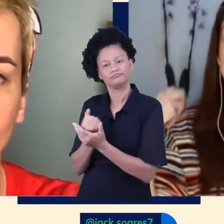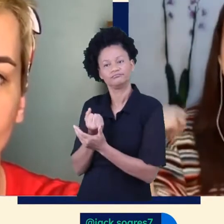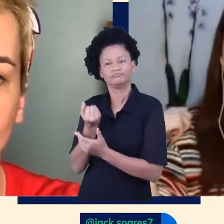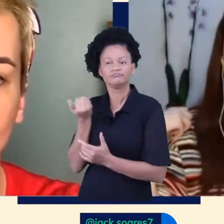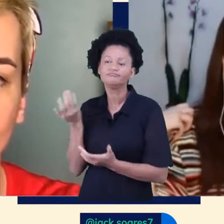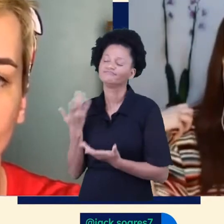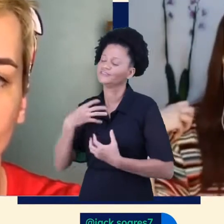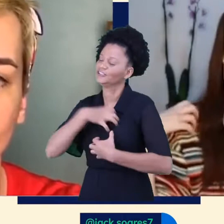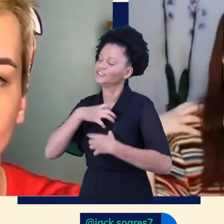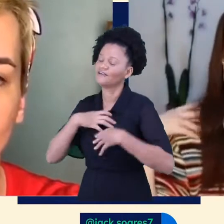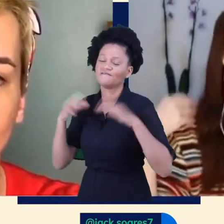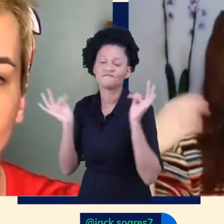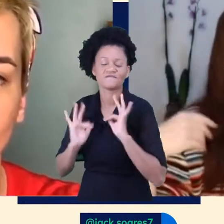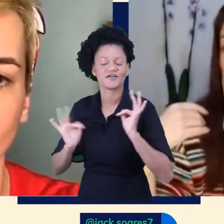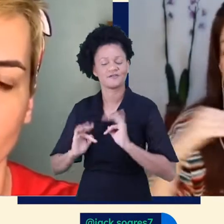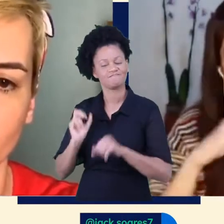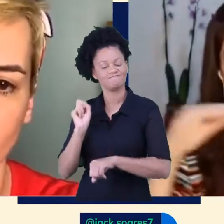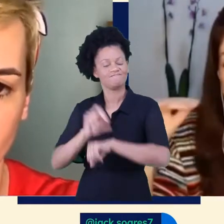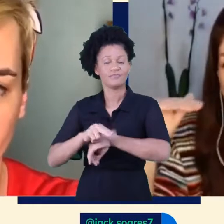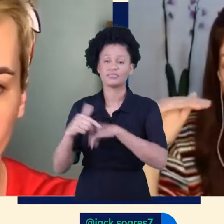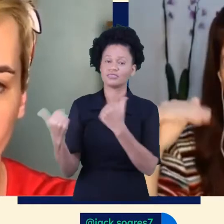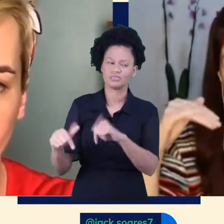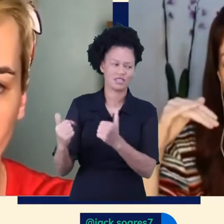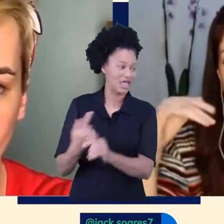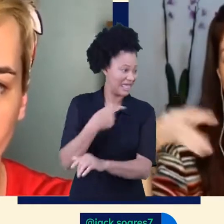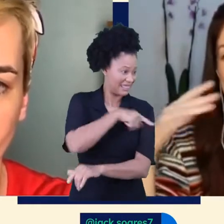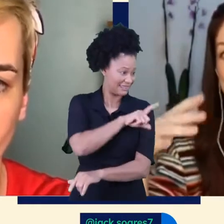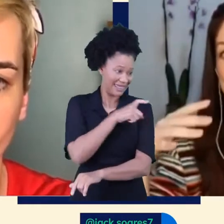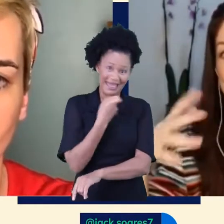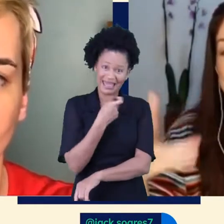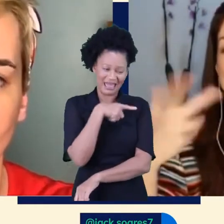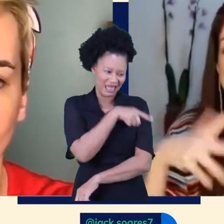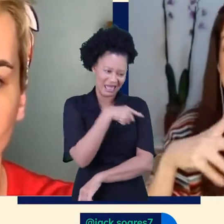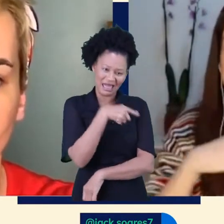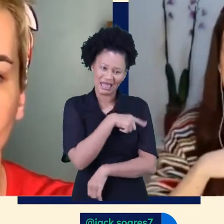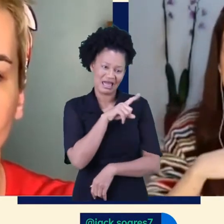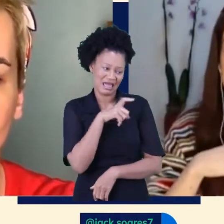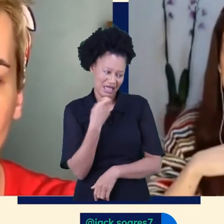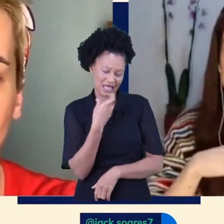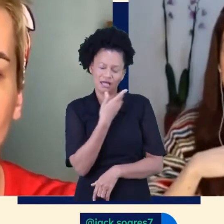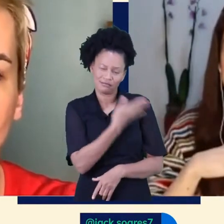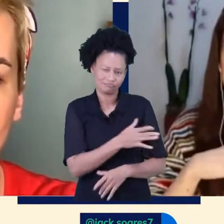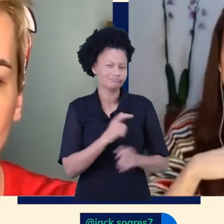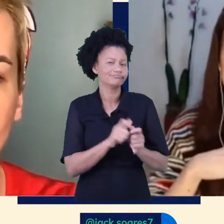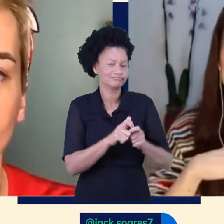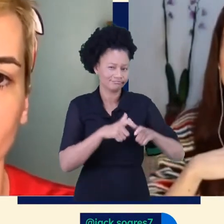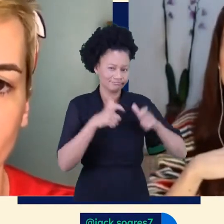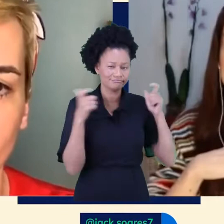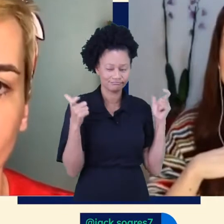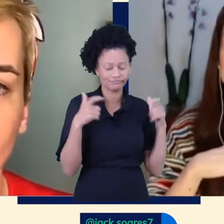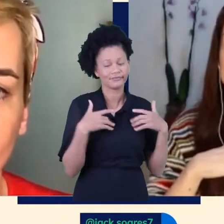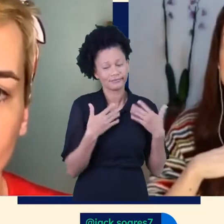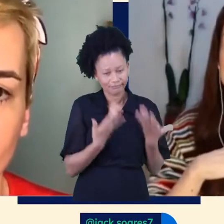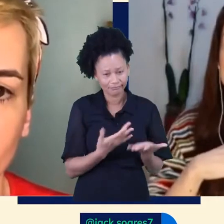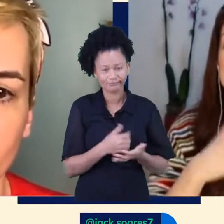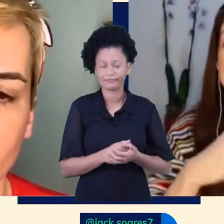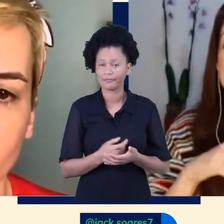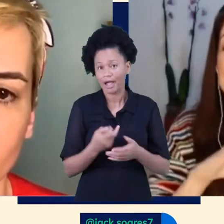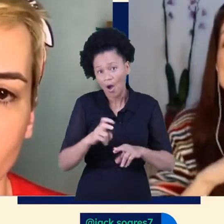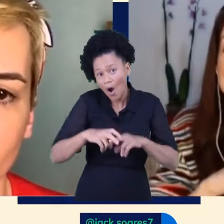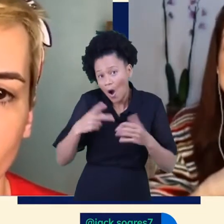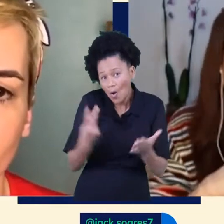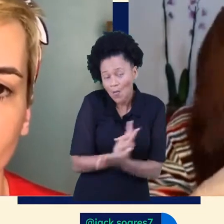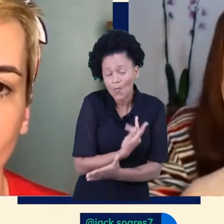aí o cara, né, que a grande maioria dos casos de feminicídio são cometidos, né, o crime